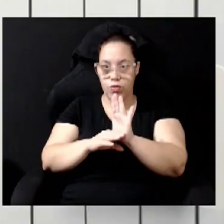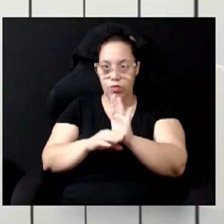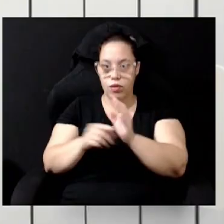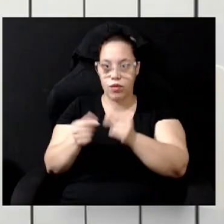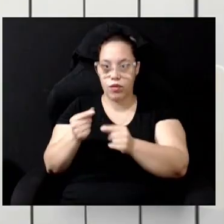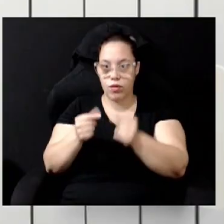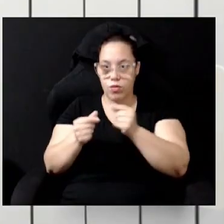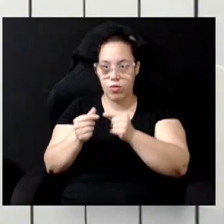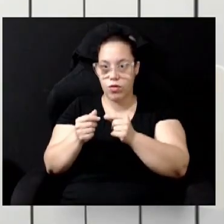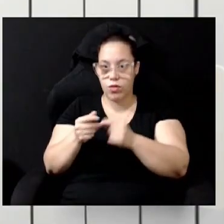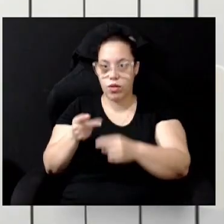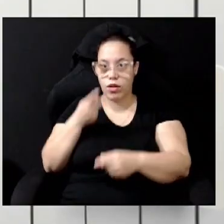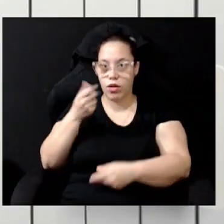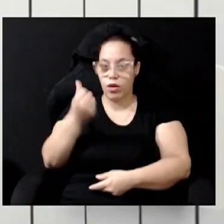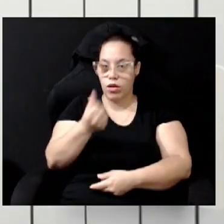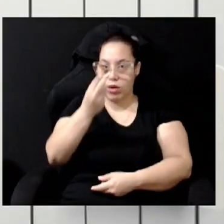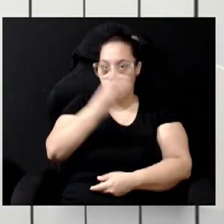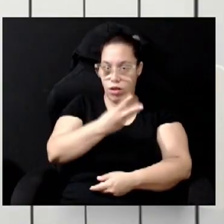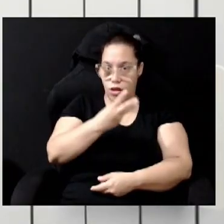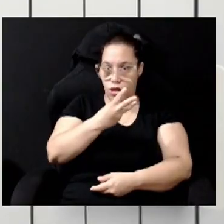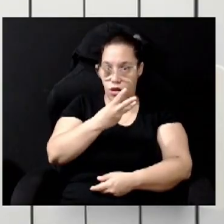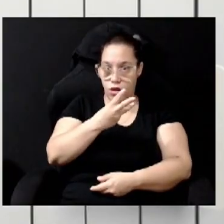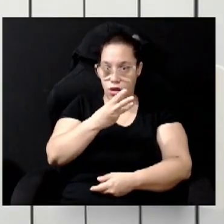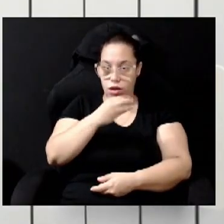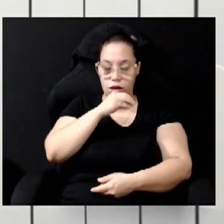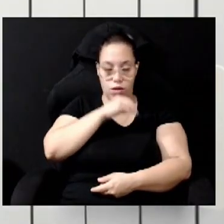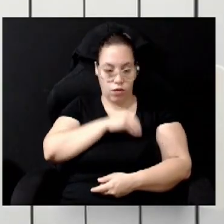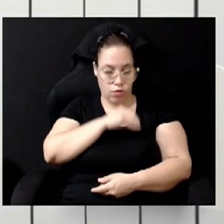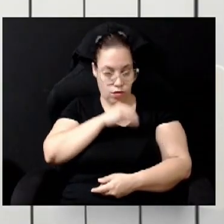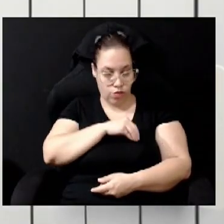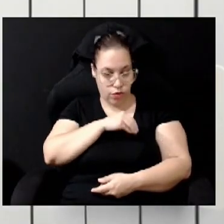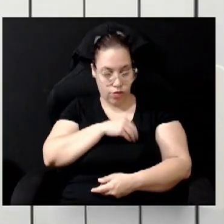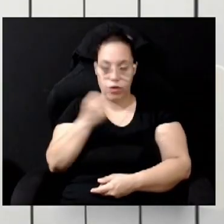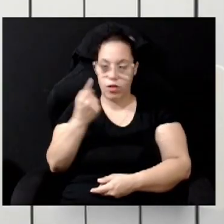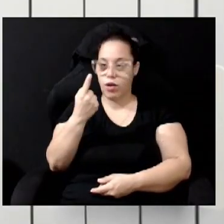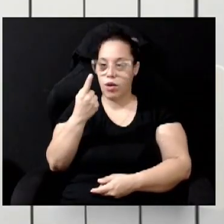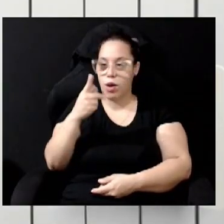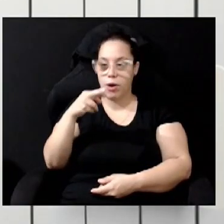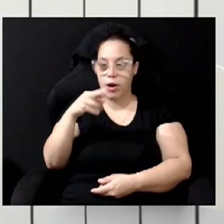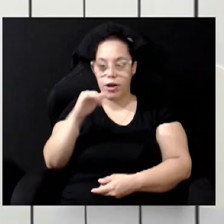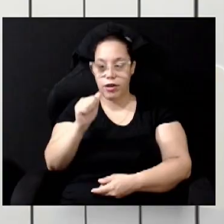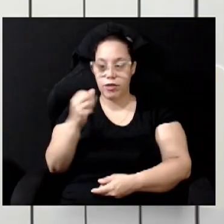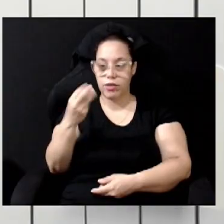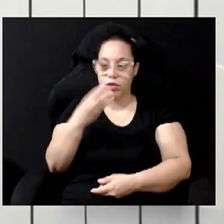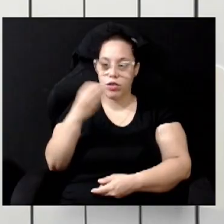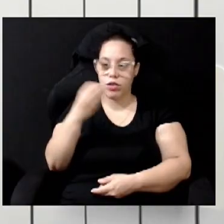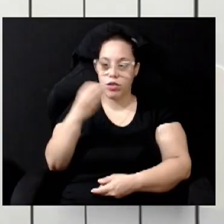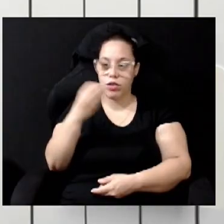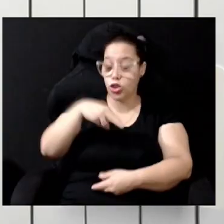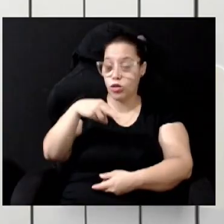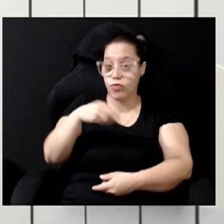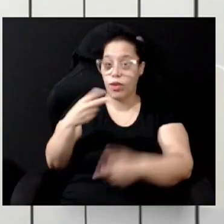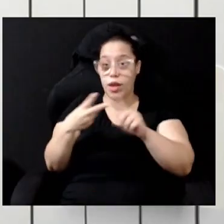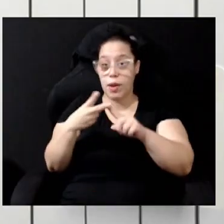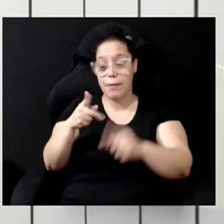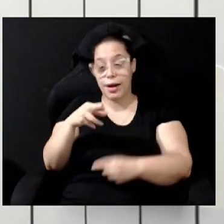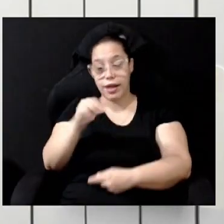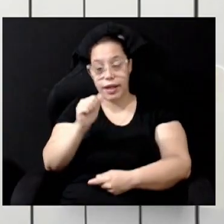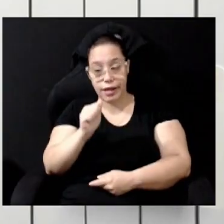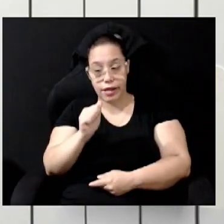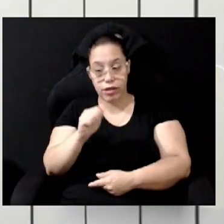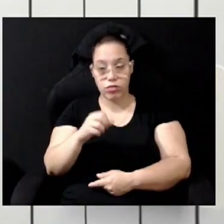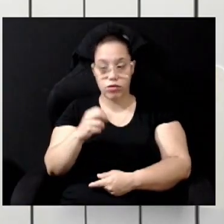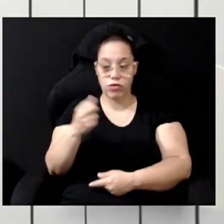sobre o 13º salário, que tem então a primeira parcela agora dia 30 de novembro e a segunda parcela até o